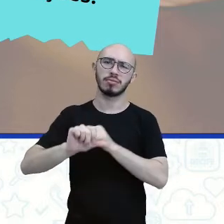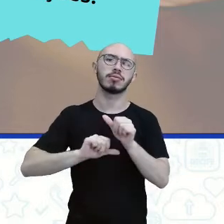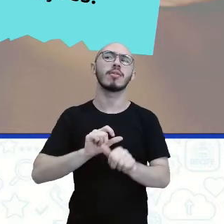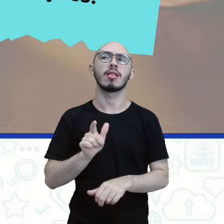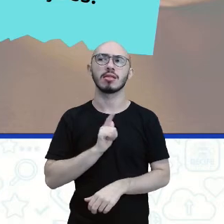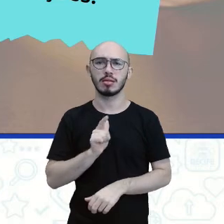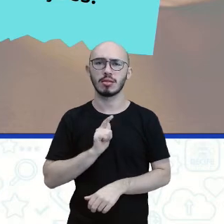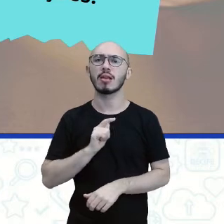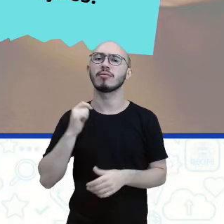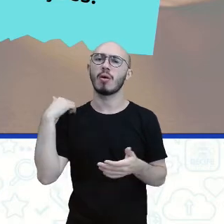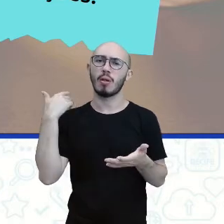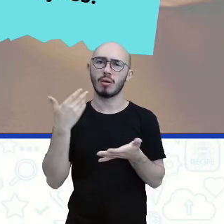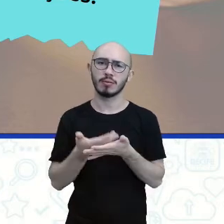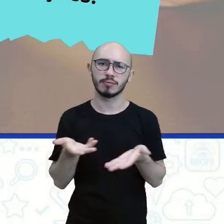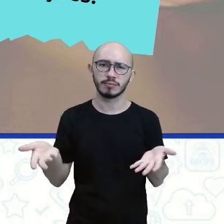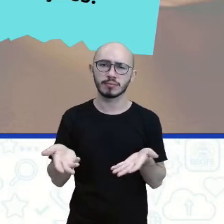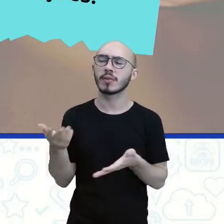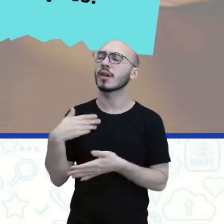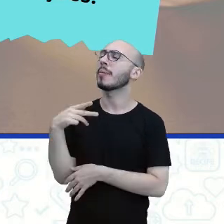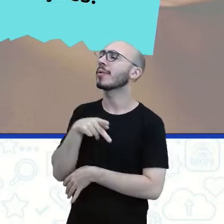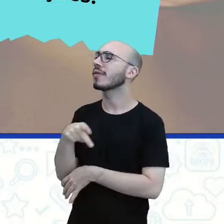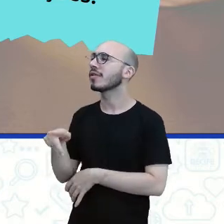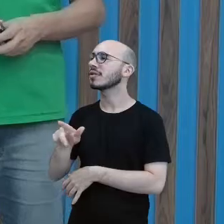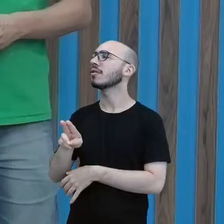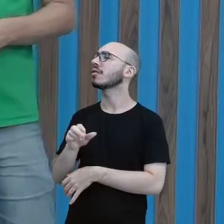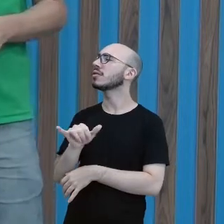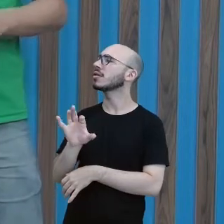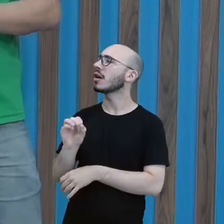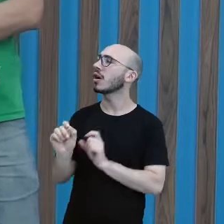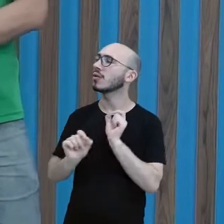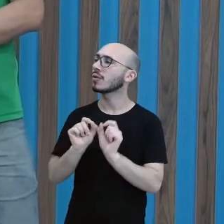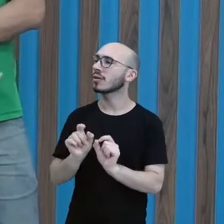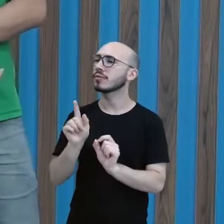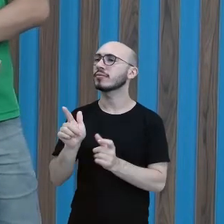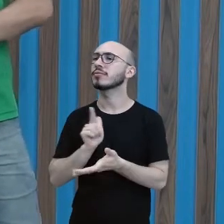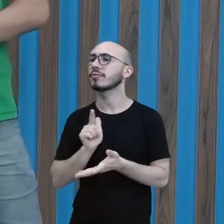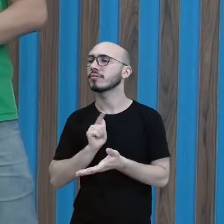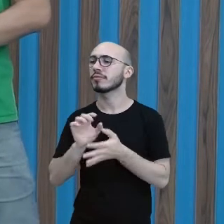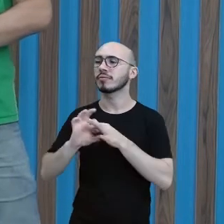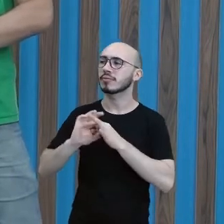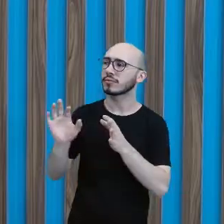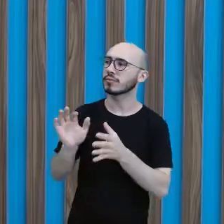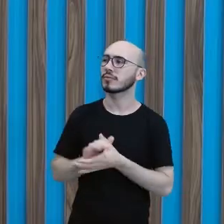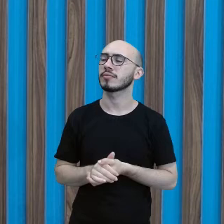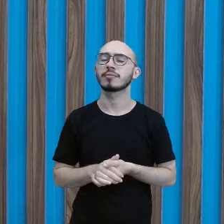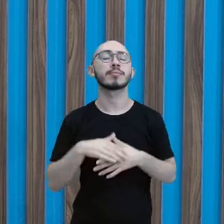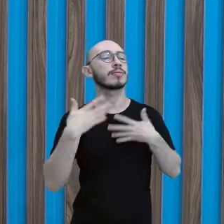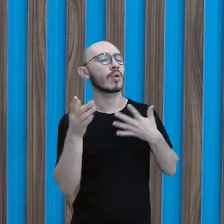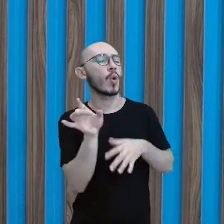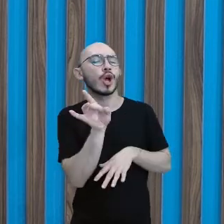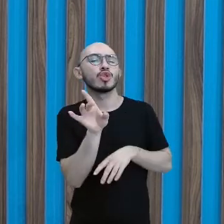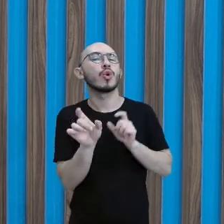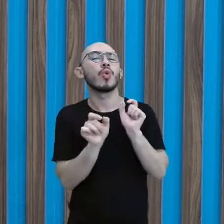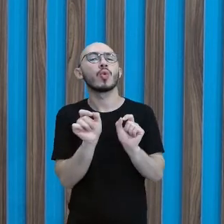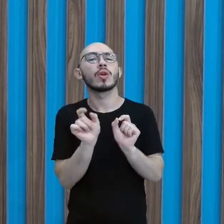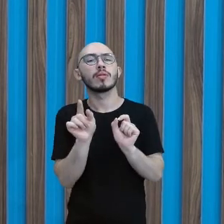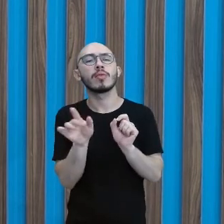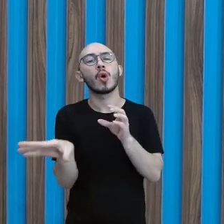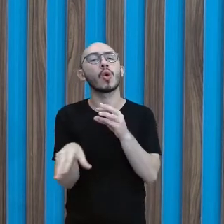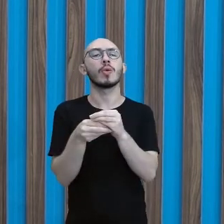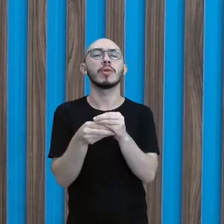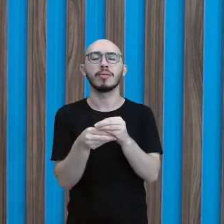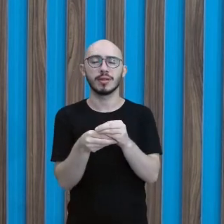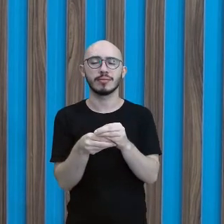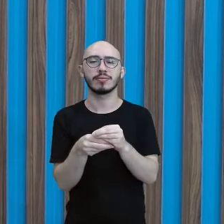alterada de lá para cá, né? Então, professor Luciano, né, enfim, pode ficar à vontade. Só um adendo